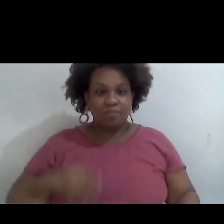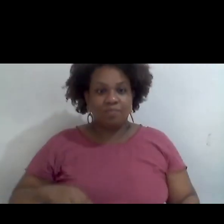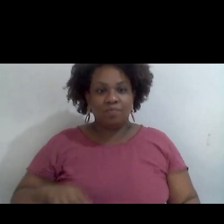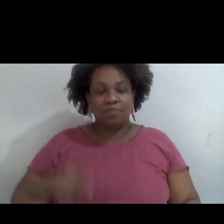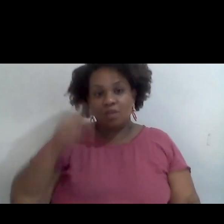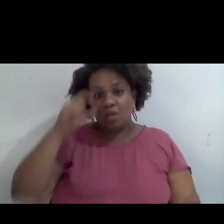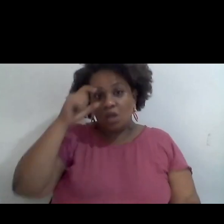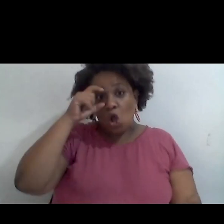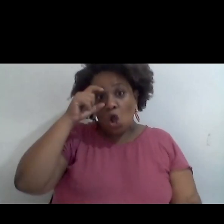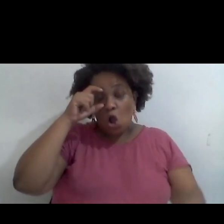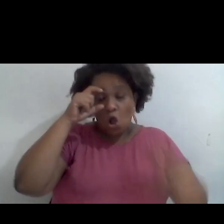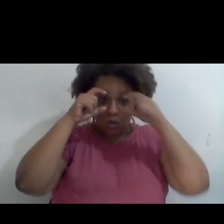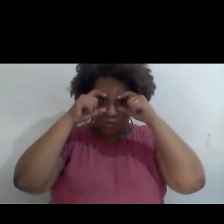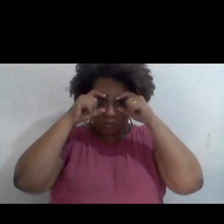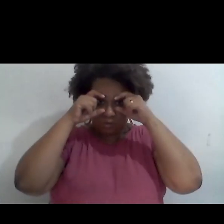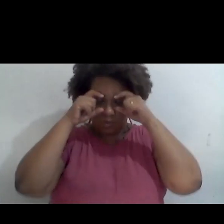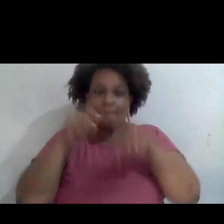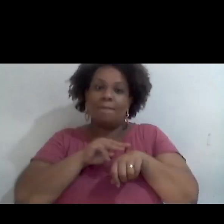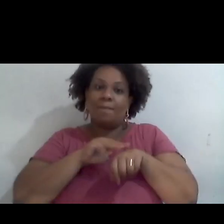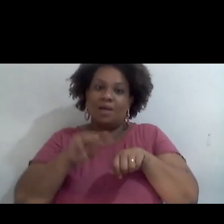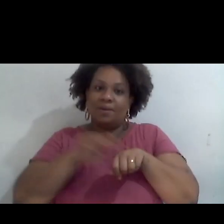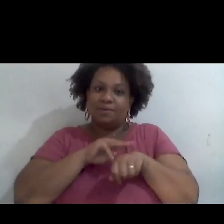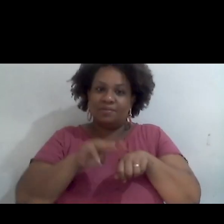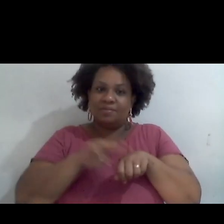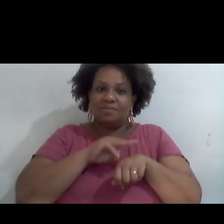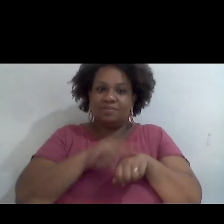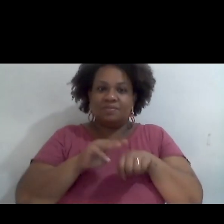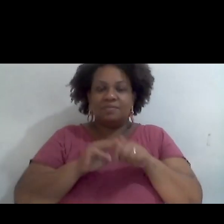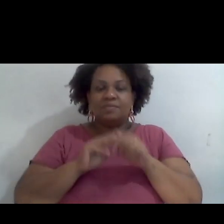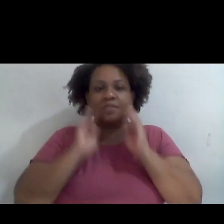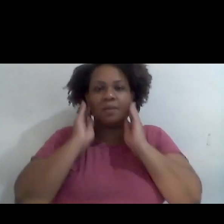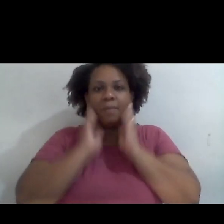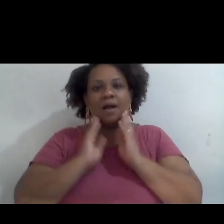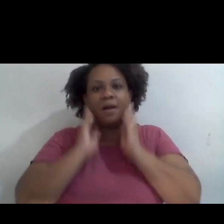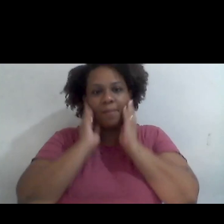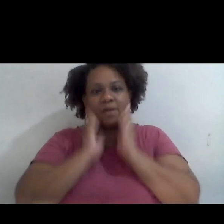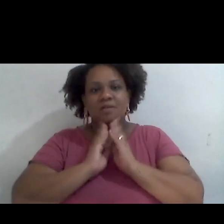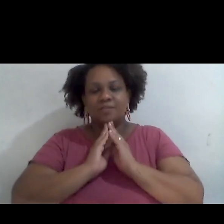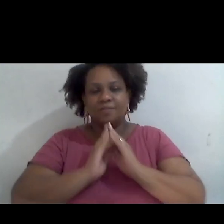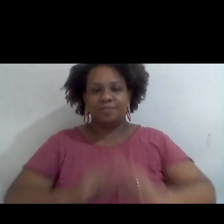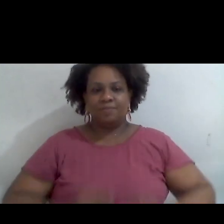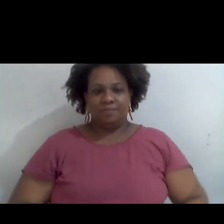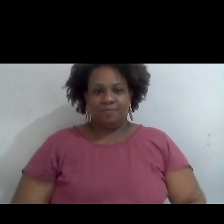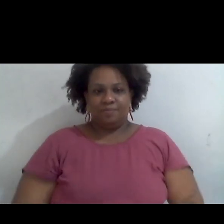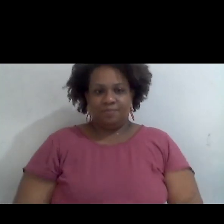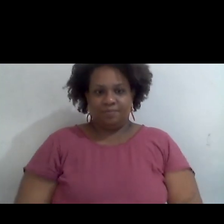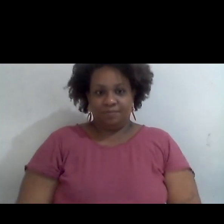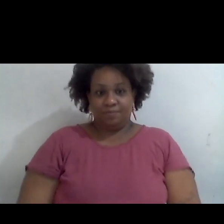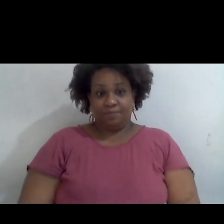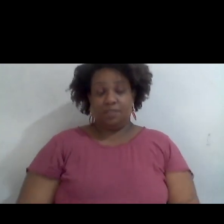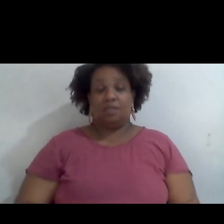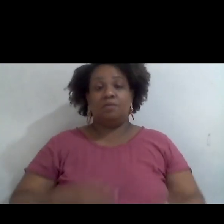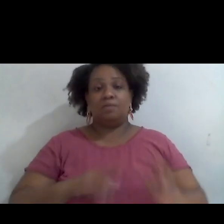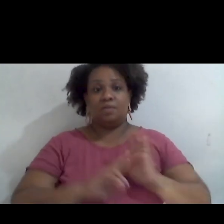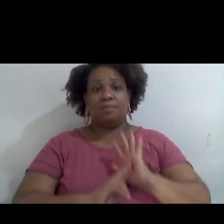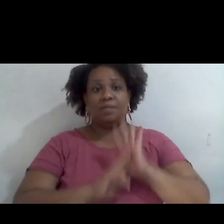meio marrom e estou com uma barbinha para fazer aqui ainda. Então, eu sou representante da Reunião Emergente